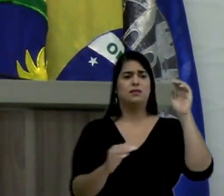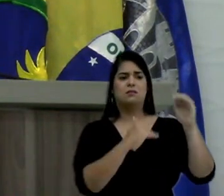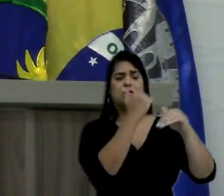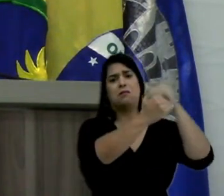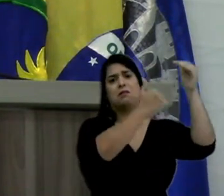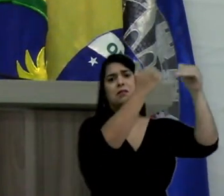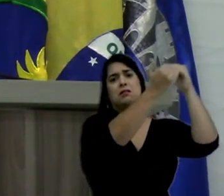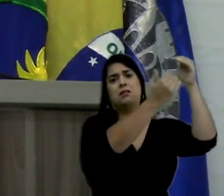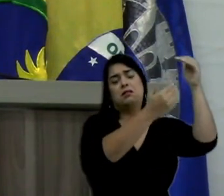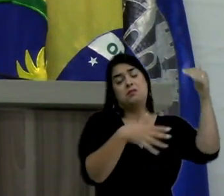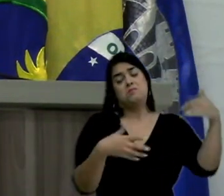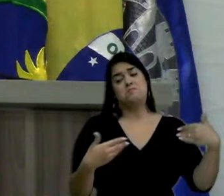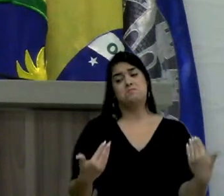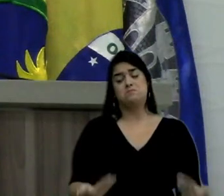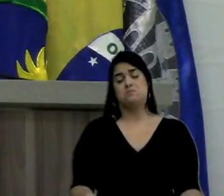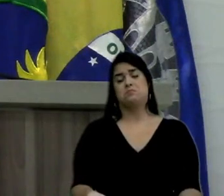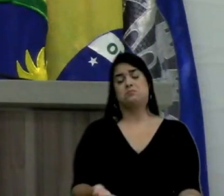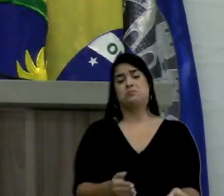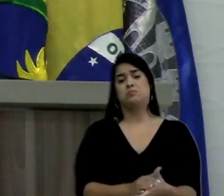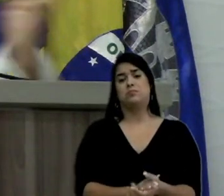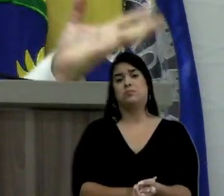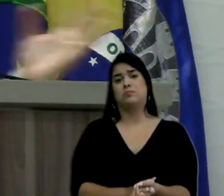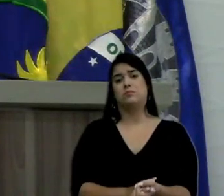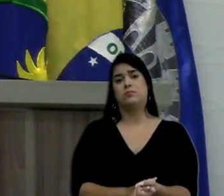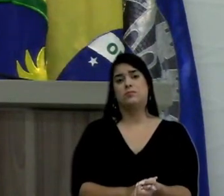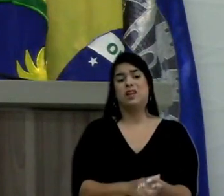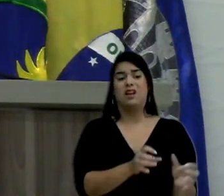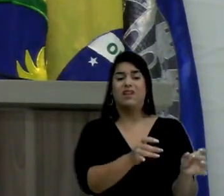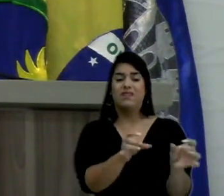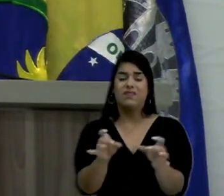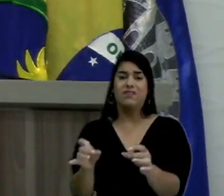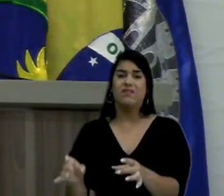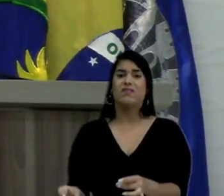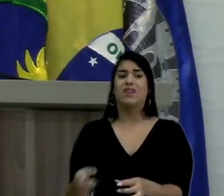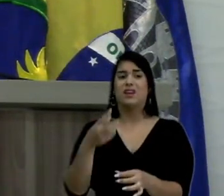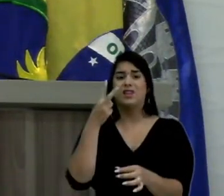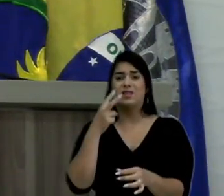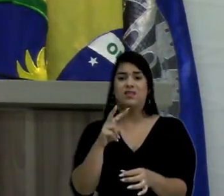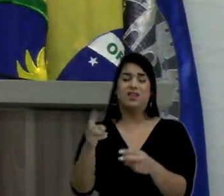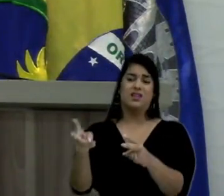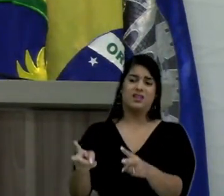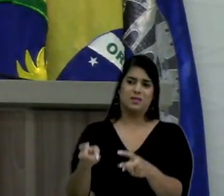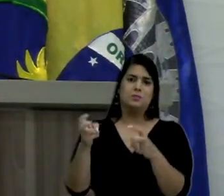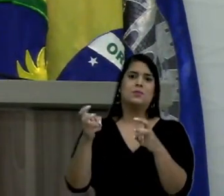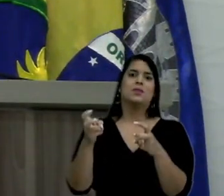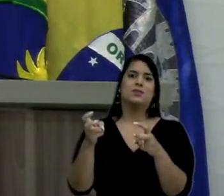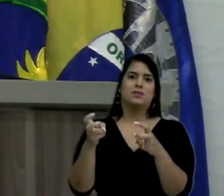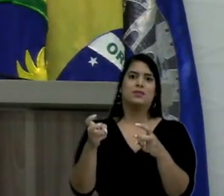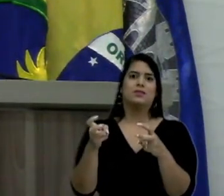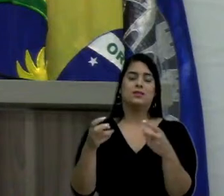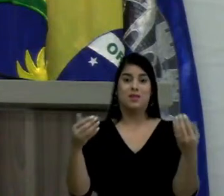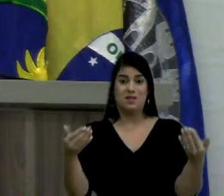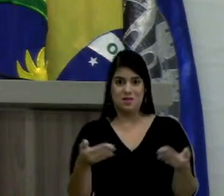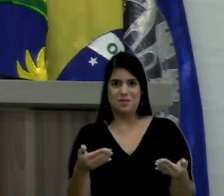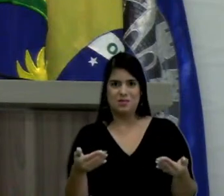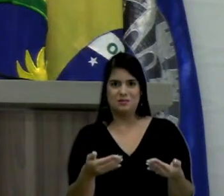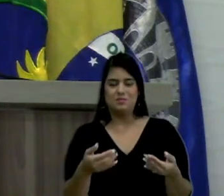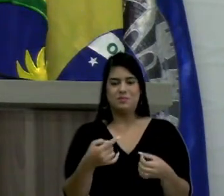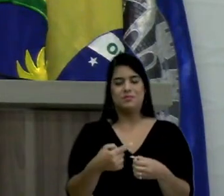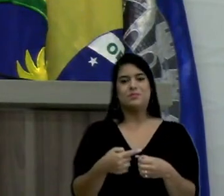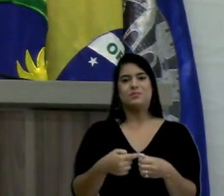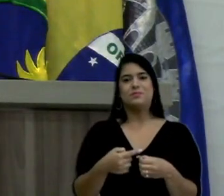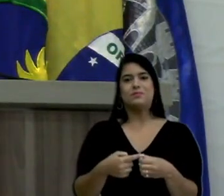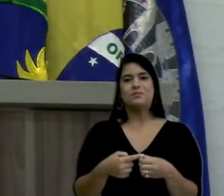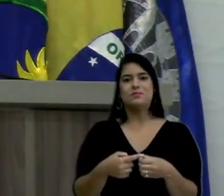o que não é outras que se vende como a gente vê bem isso estampado hoje o nosso município e às